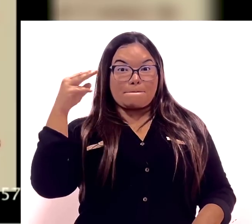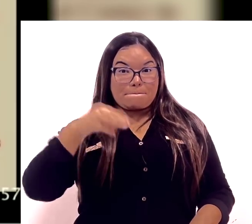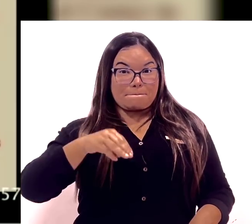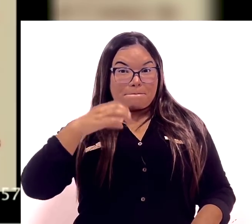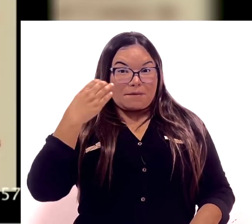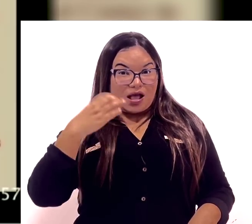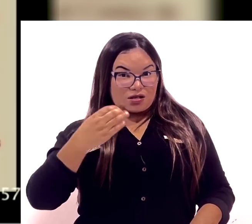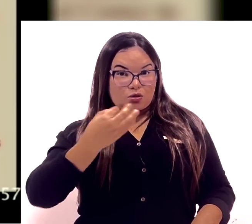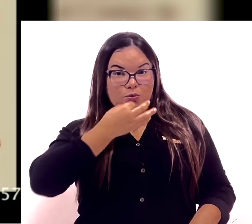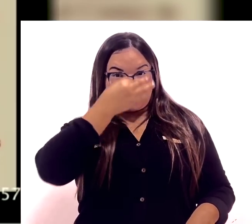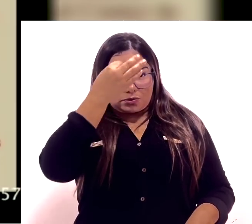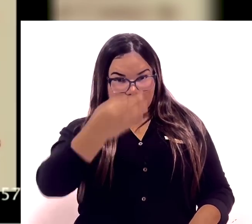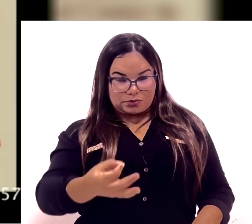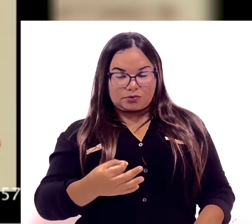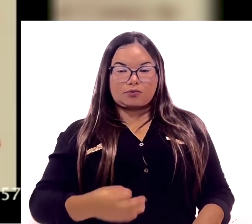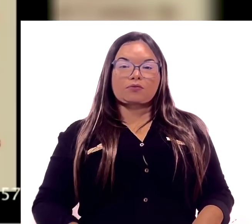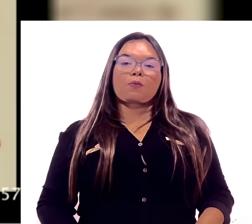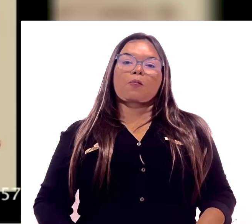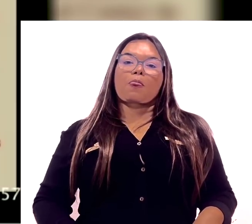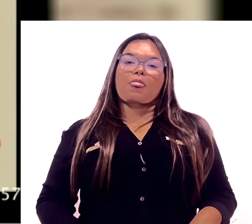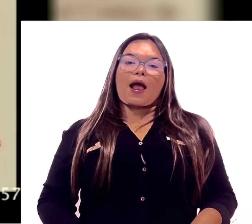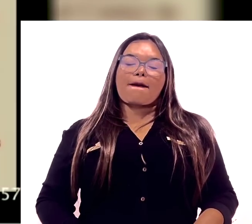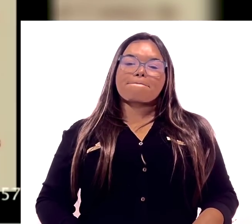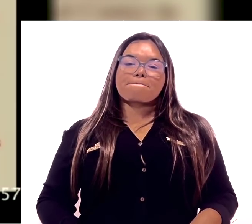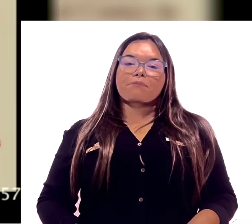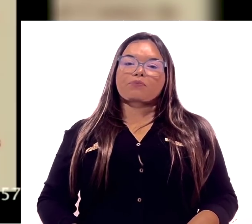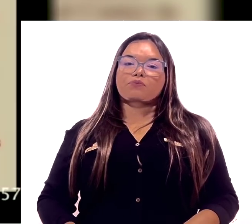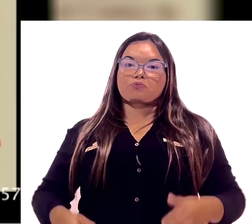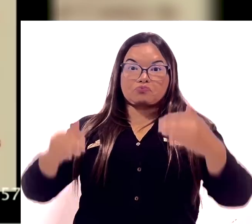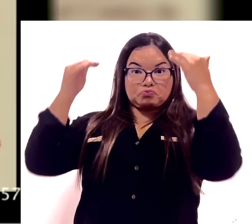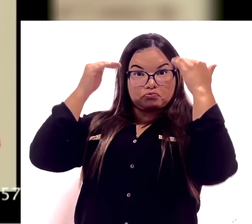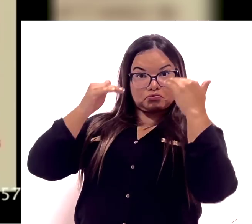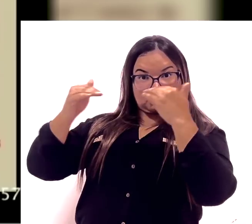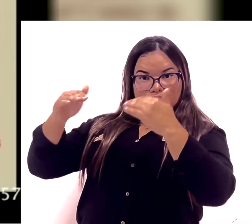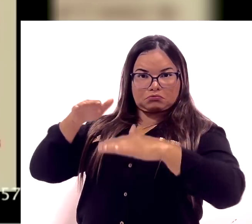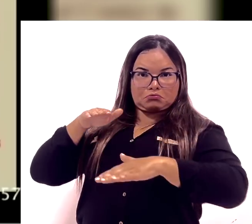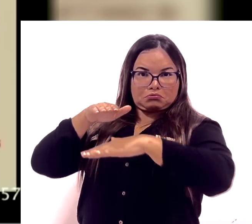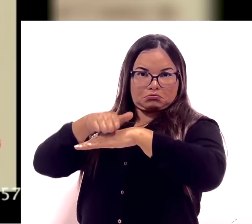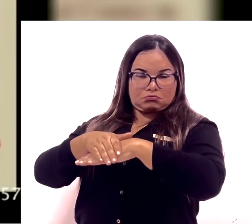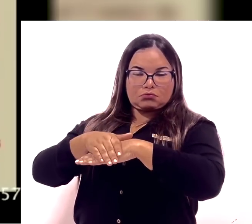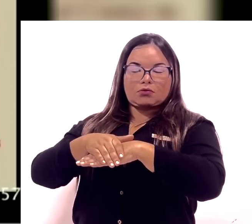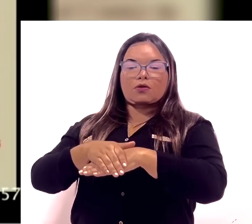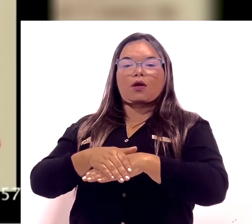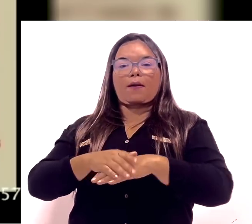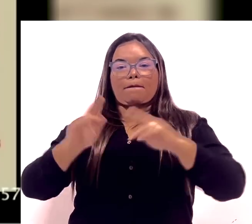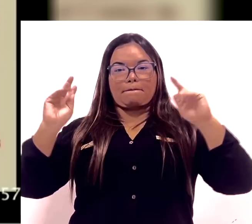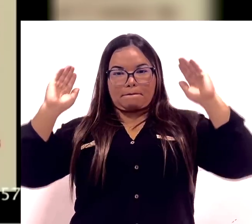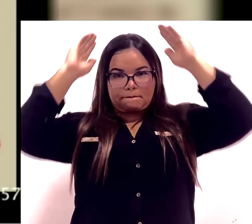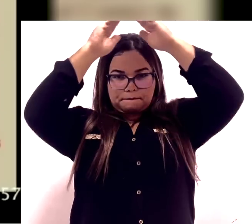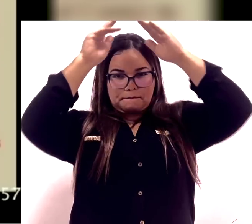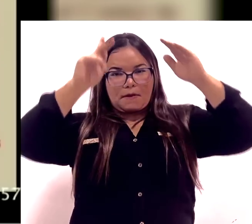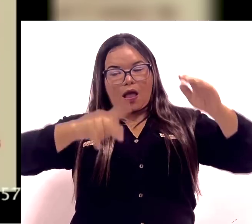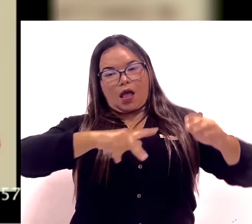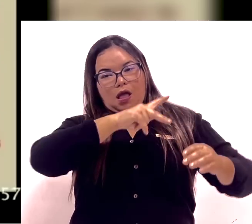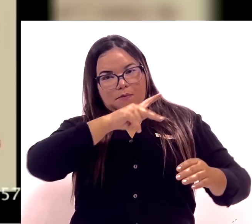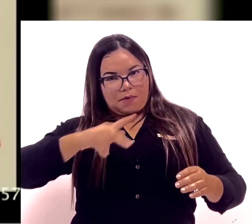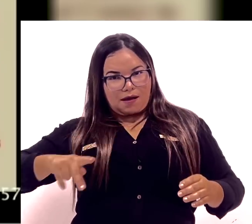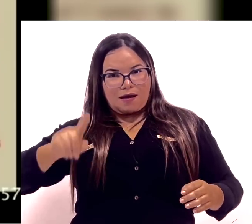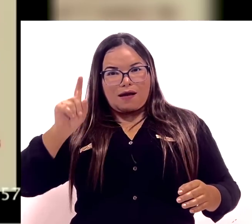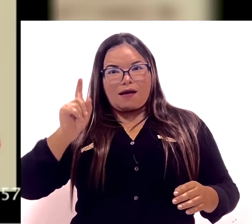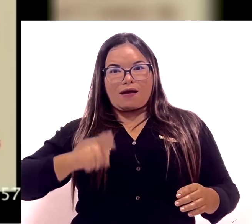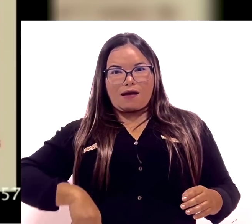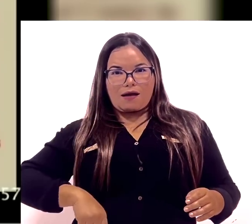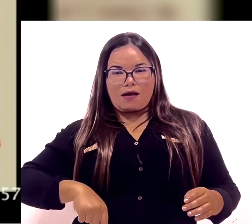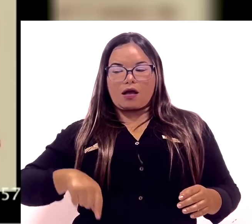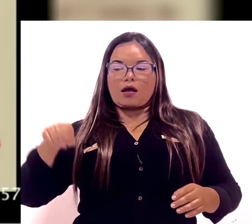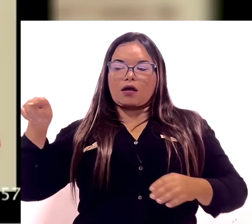melhor forma de honrar o Papa João Paulo II, verdadeiramente um dos grandes homens, é levar os seus ensinamentos